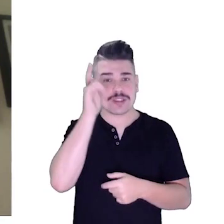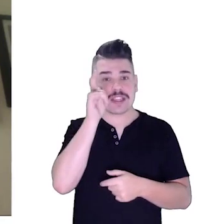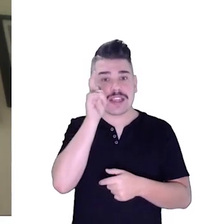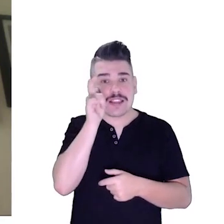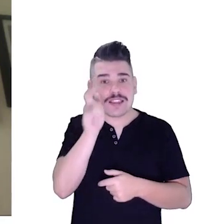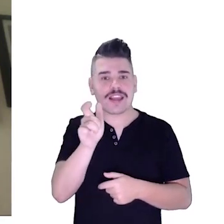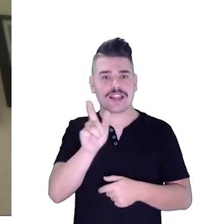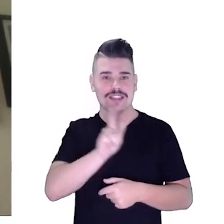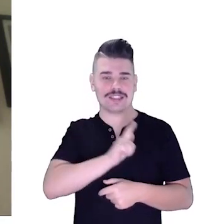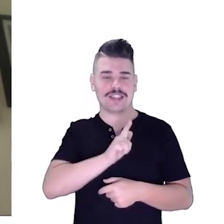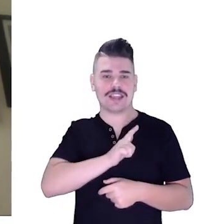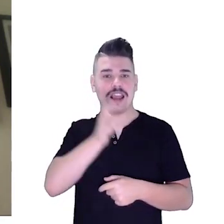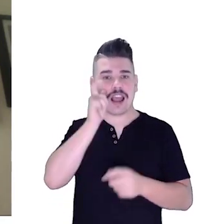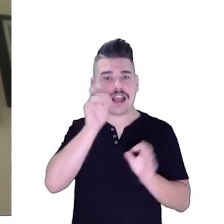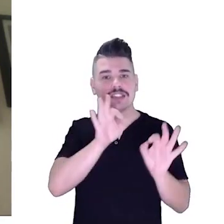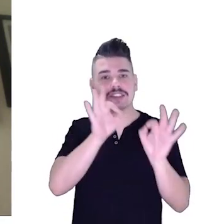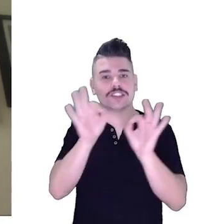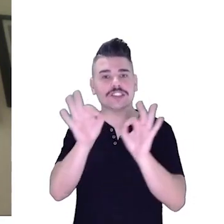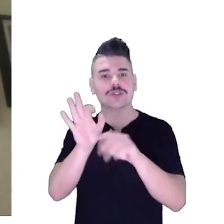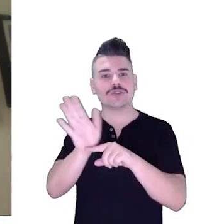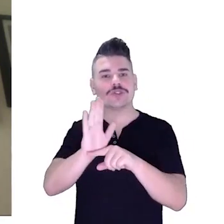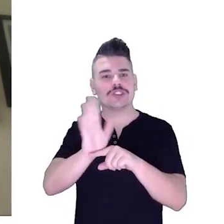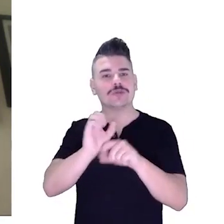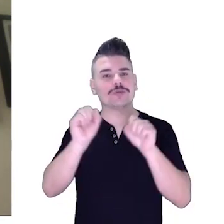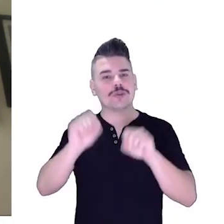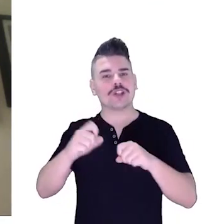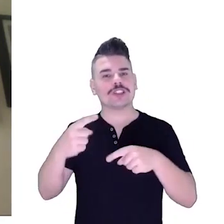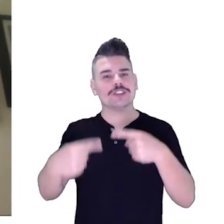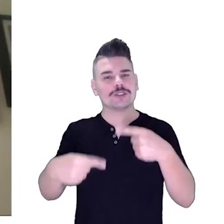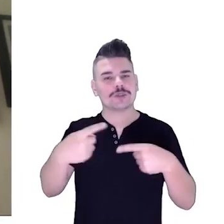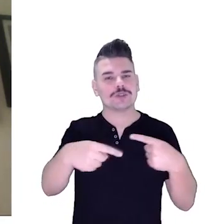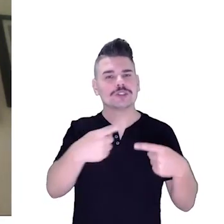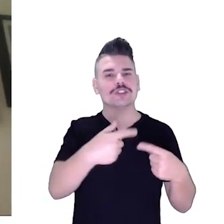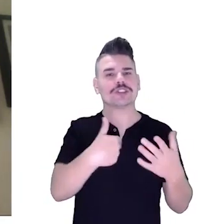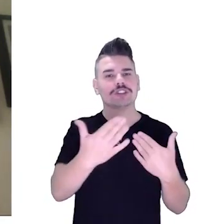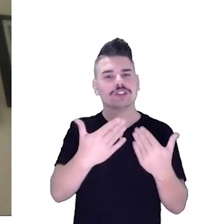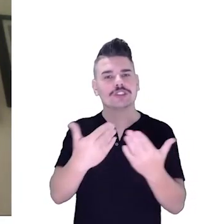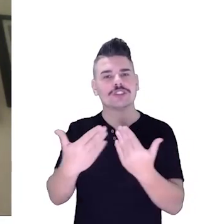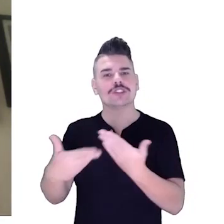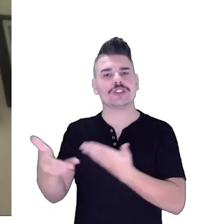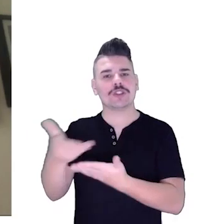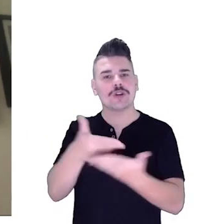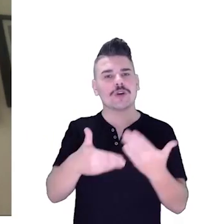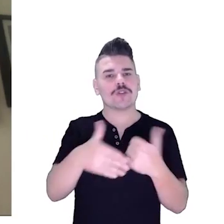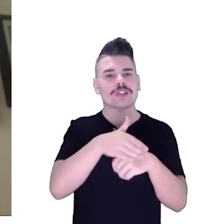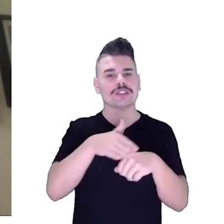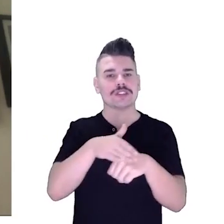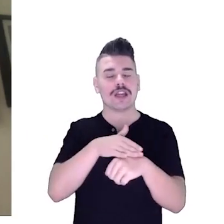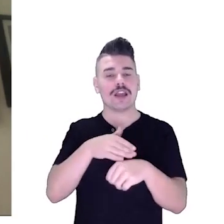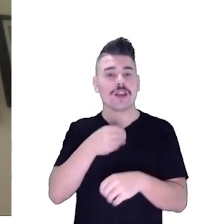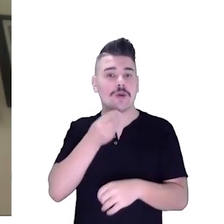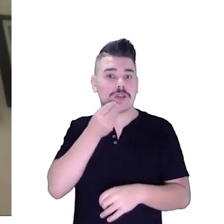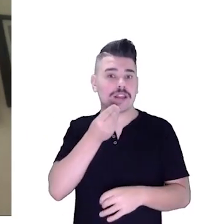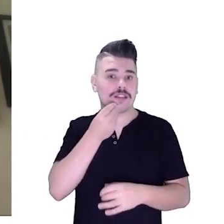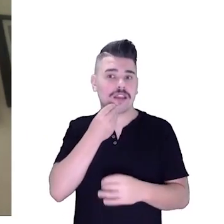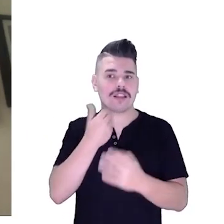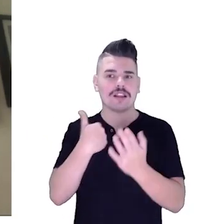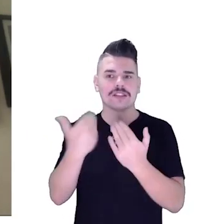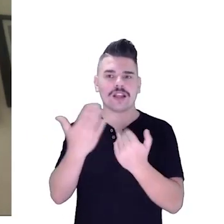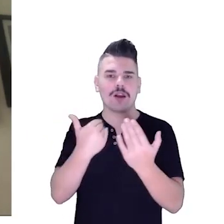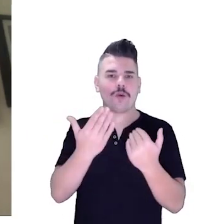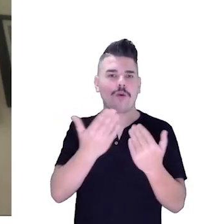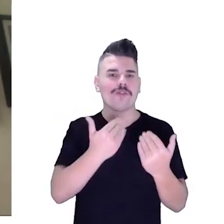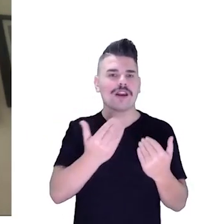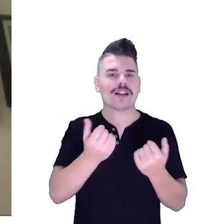puxa, eu espero que as pessoas fiquem bem interessadas, né, em assistir esses filmes, em discuti-los. Eles são...